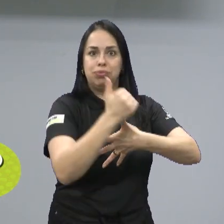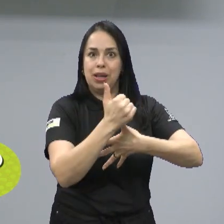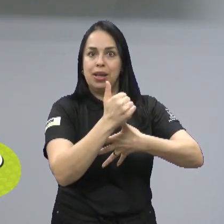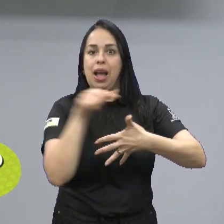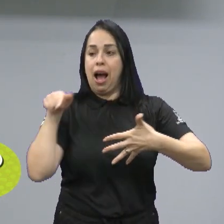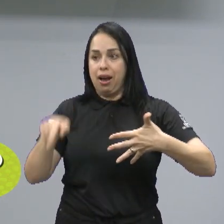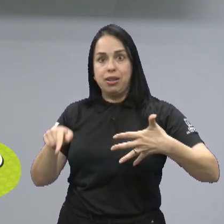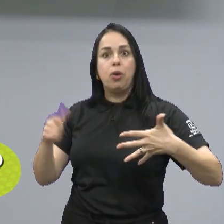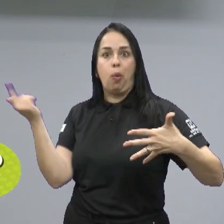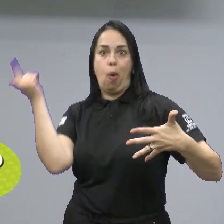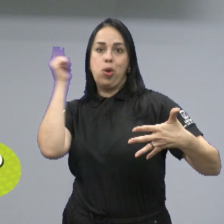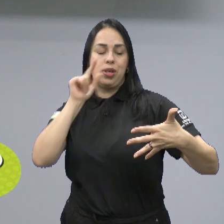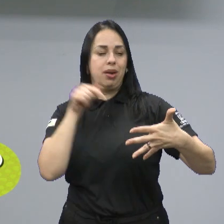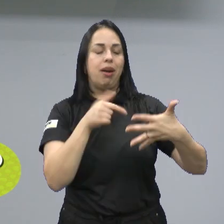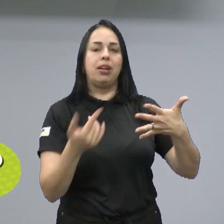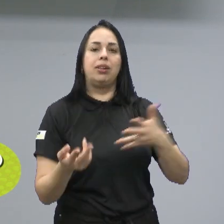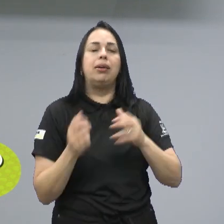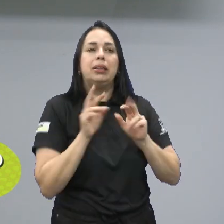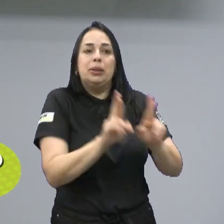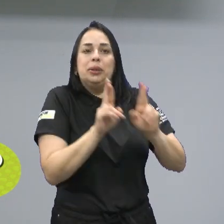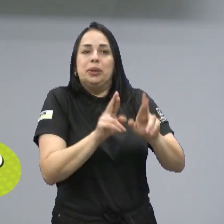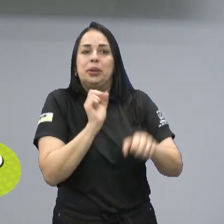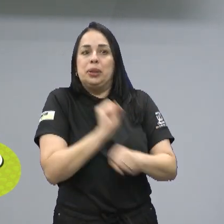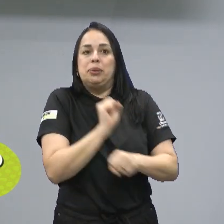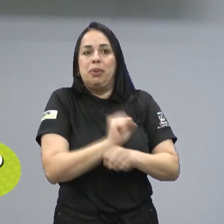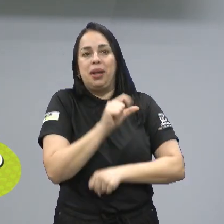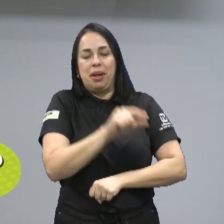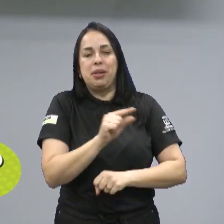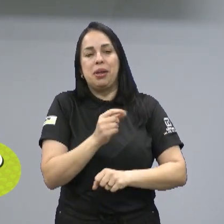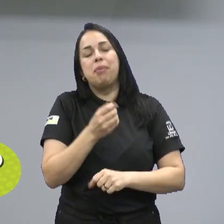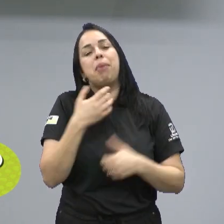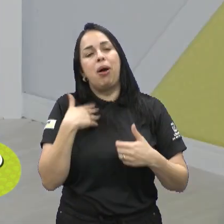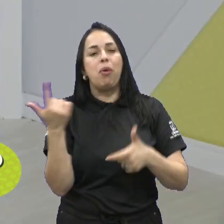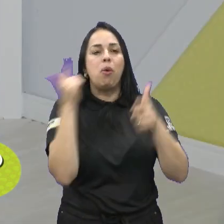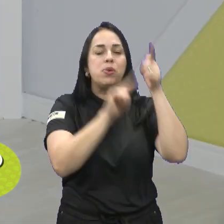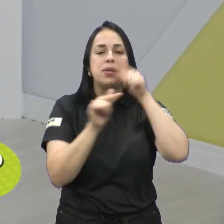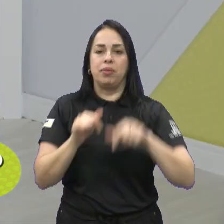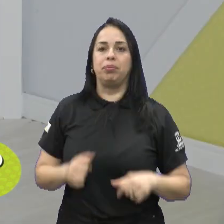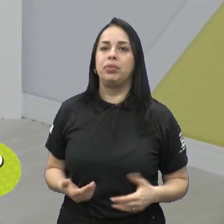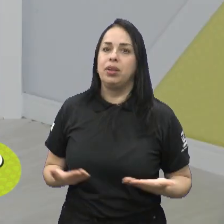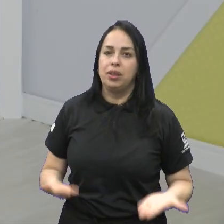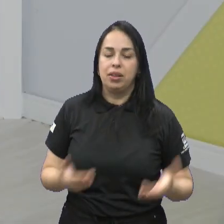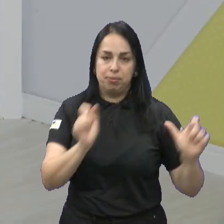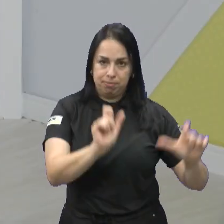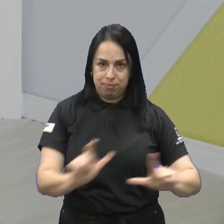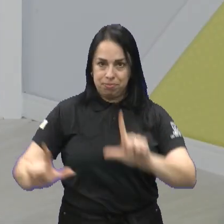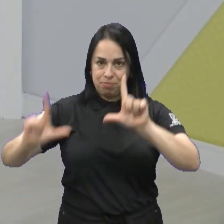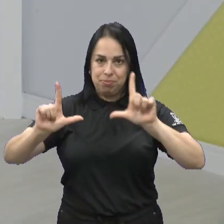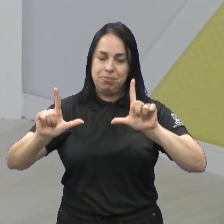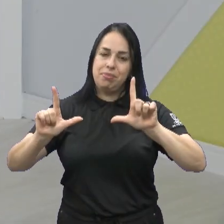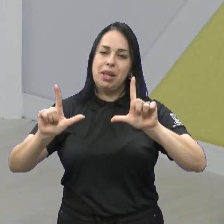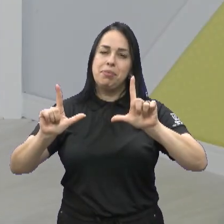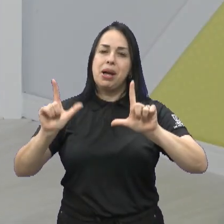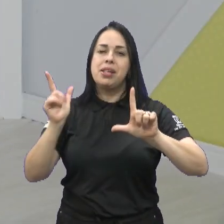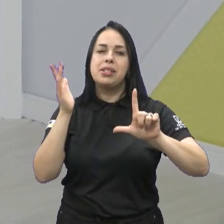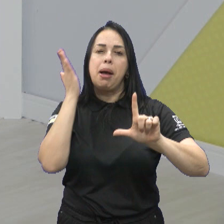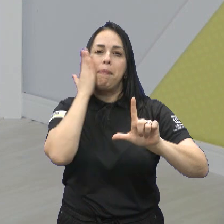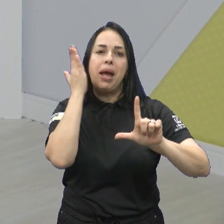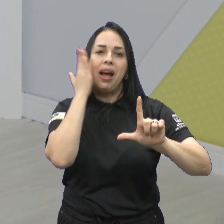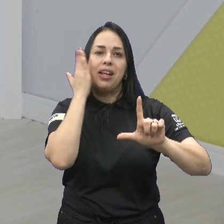se preparou e agora tem uma expectativa muito boa também para a sequência aí do ano. Muito bem. Matheus, coloca pra gente aqui, só pra gente confirmar